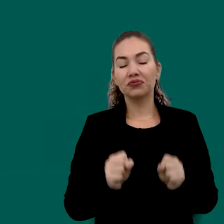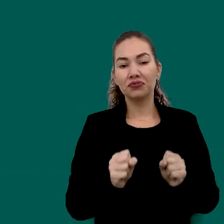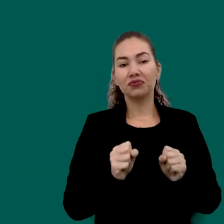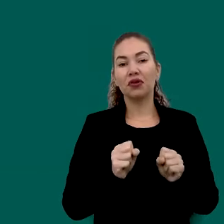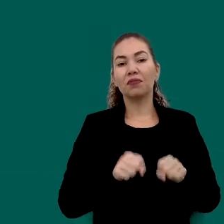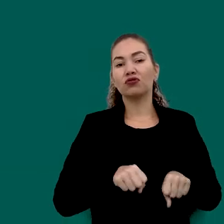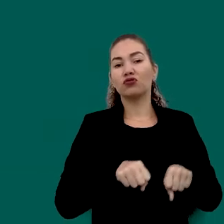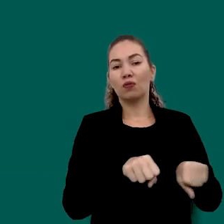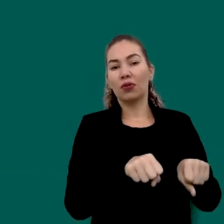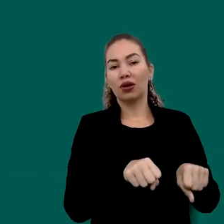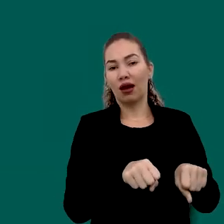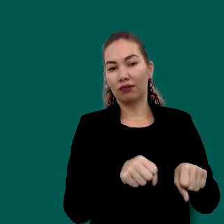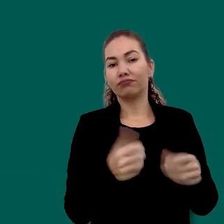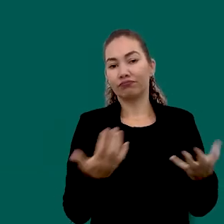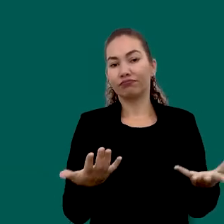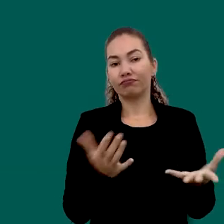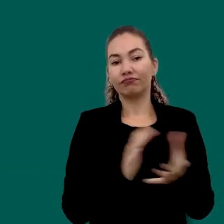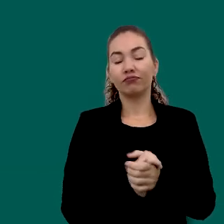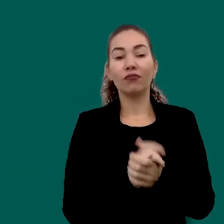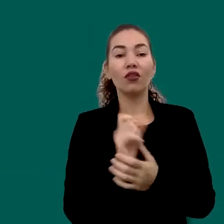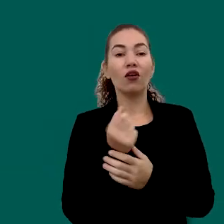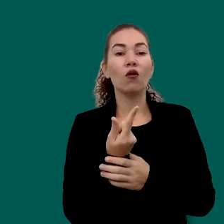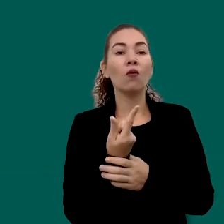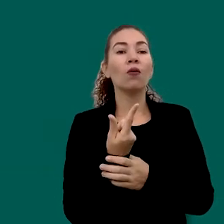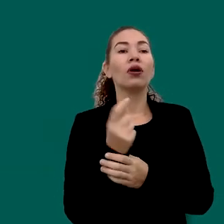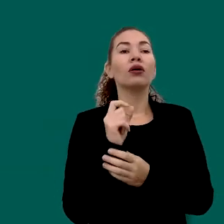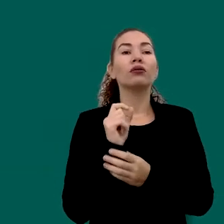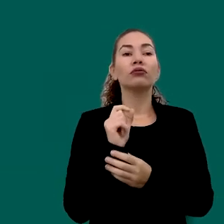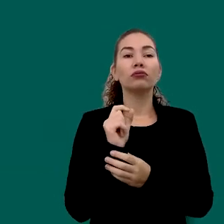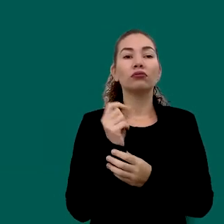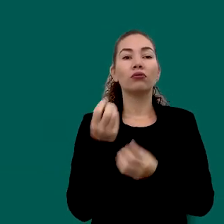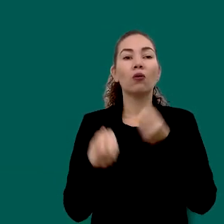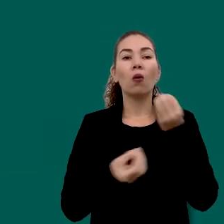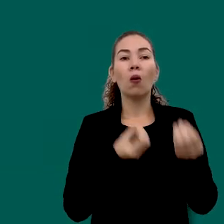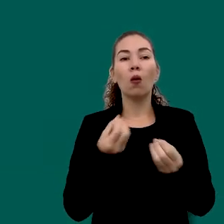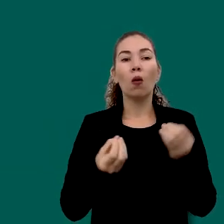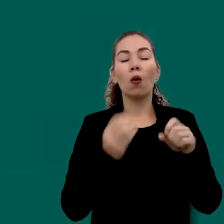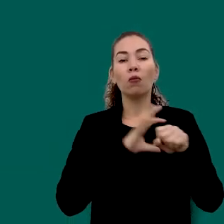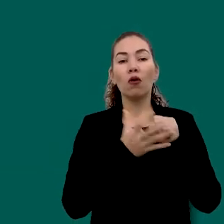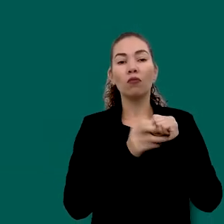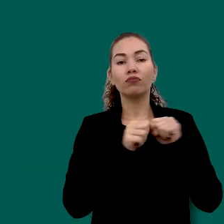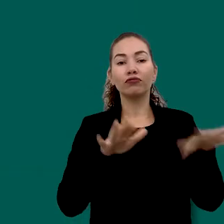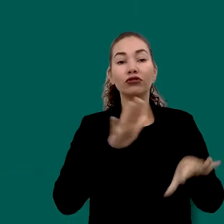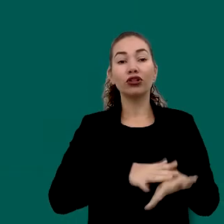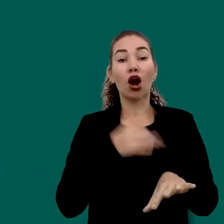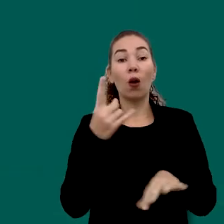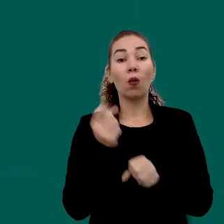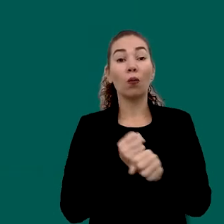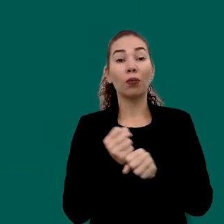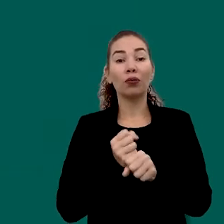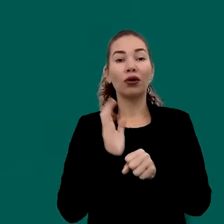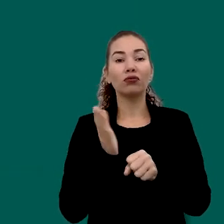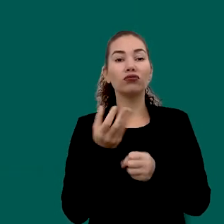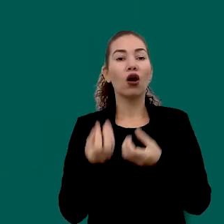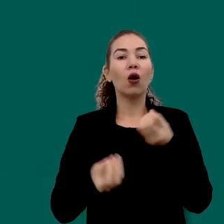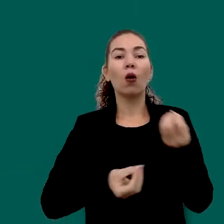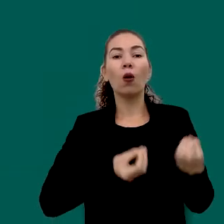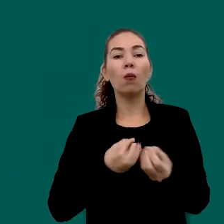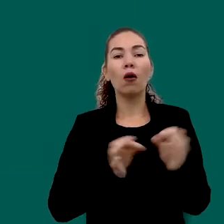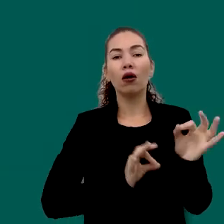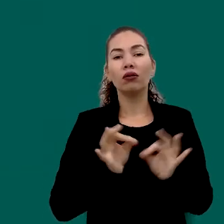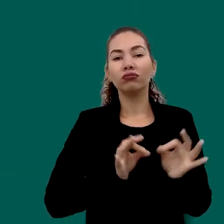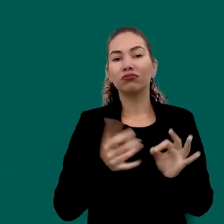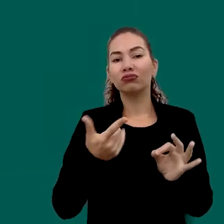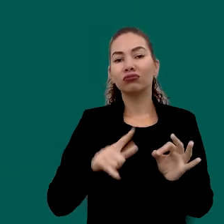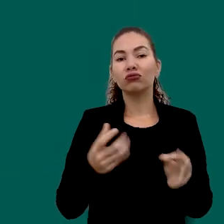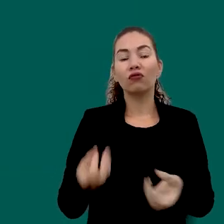são os desafios de lidar com o varejo supermercadista numa pandemia que já passa de um ano, por exemplo? Vamos começar com o Michel,